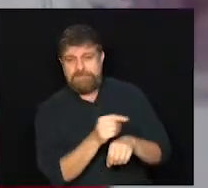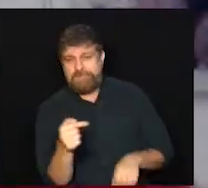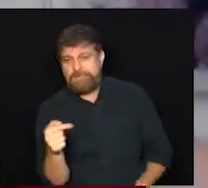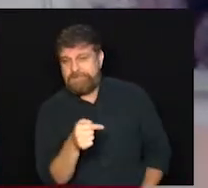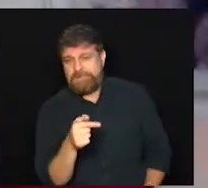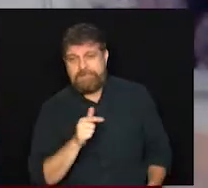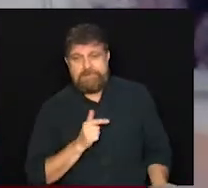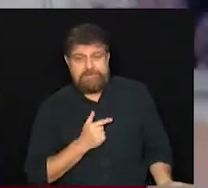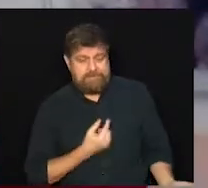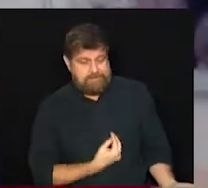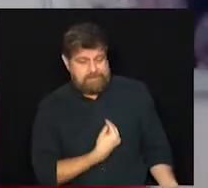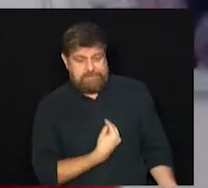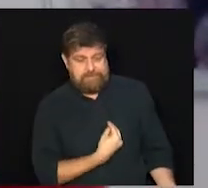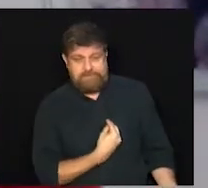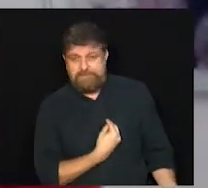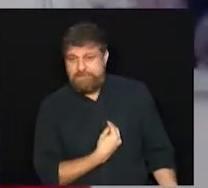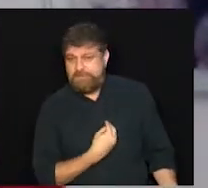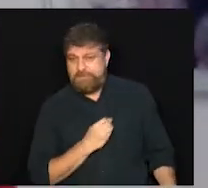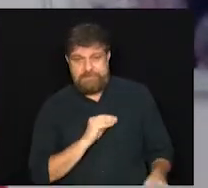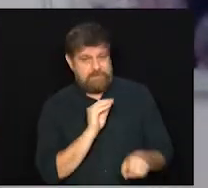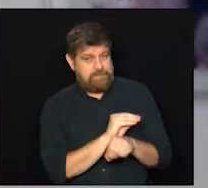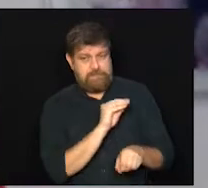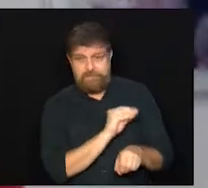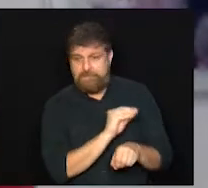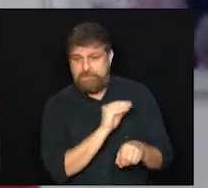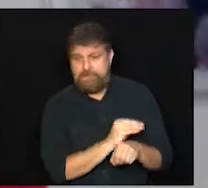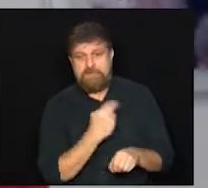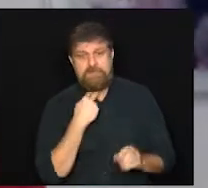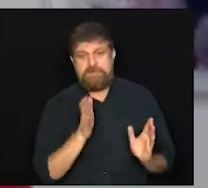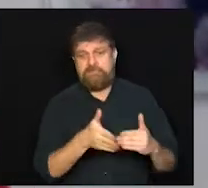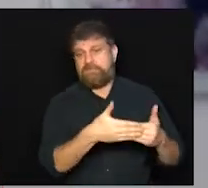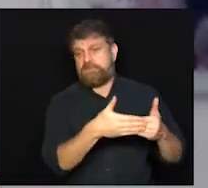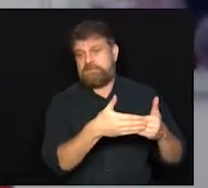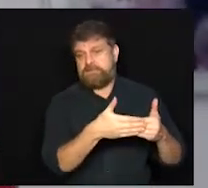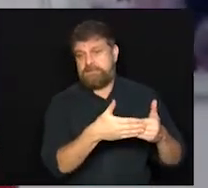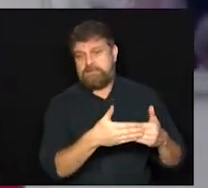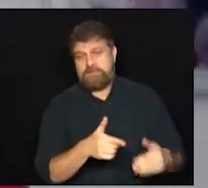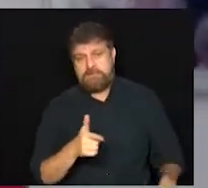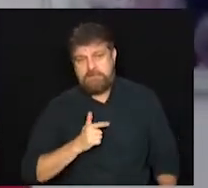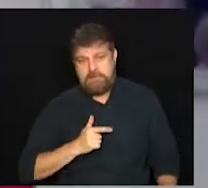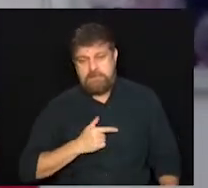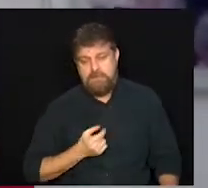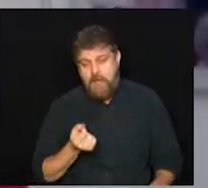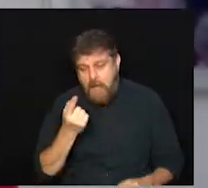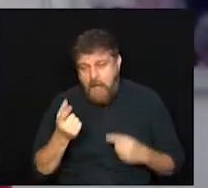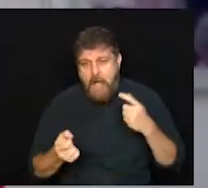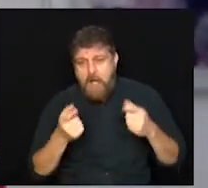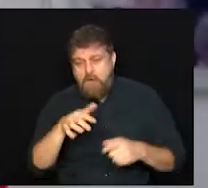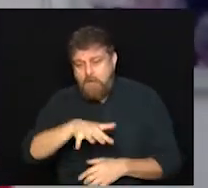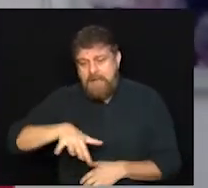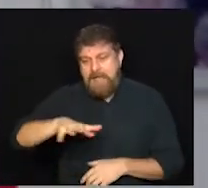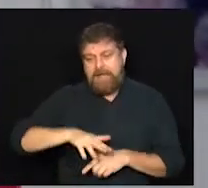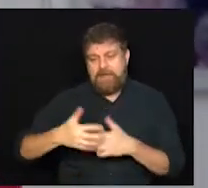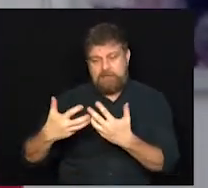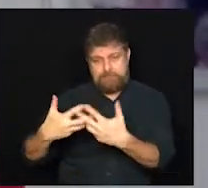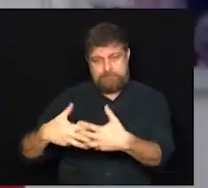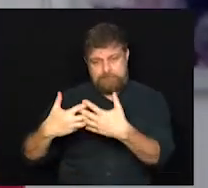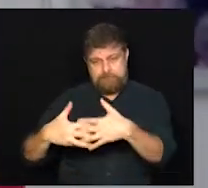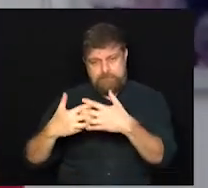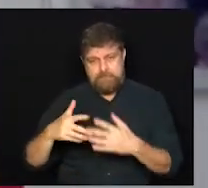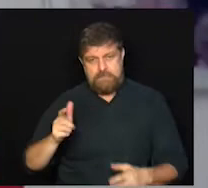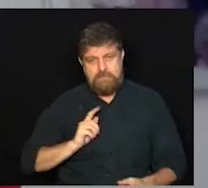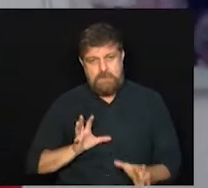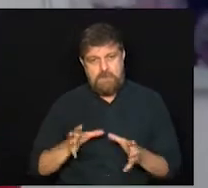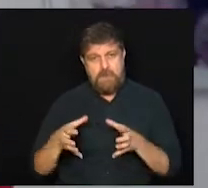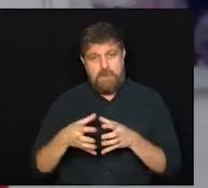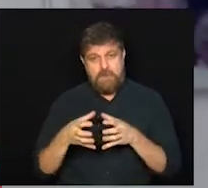de experimentação, tem que cuidar, tem que continuar cuidando. Então, algumas atividades permaneceram. O grupo de força-tarefa ficou trabalhando em loco